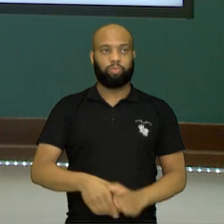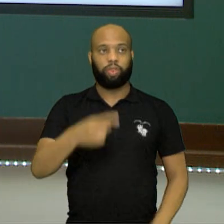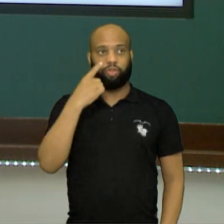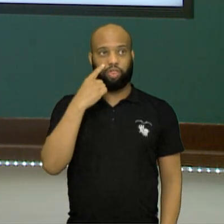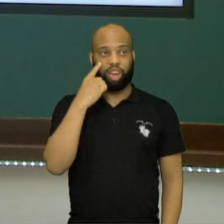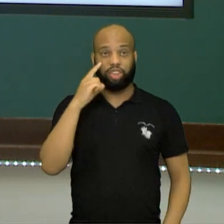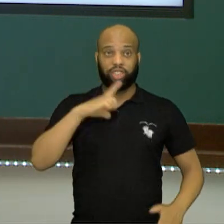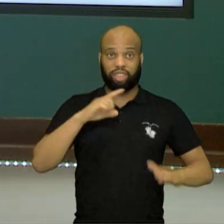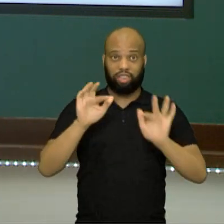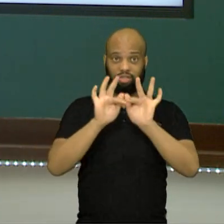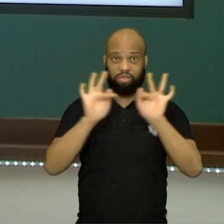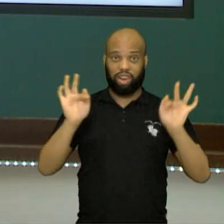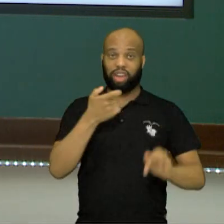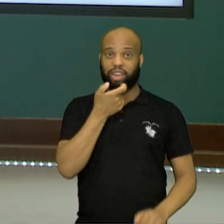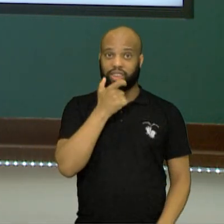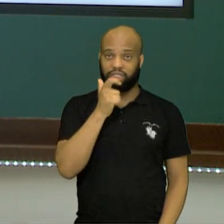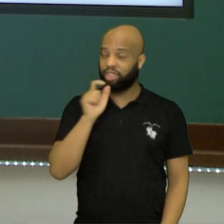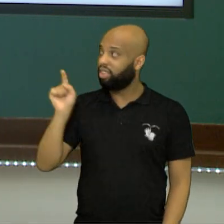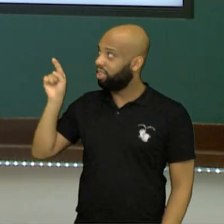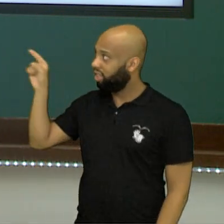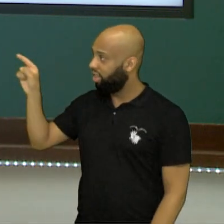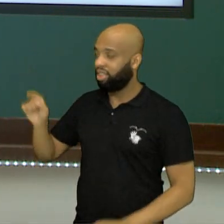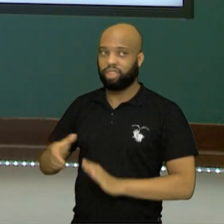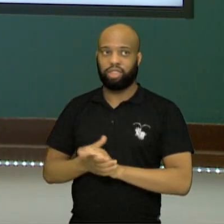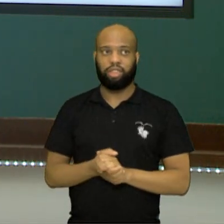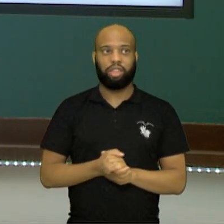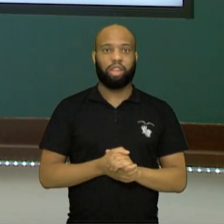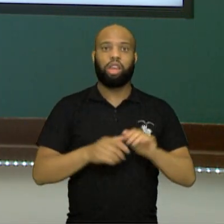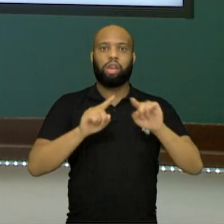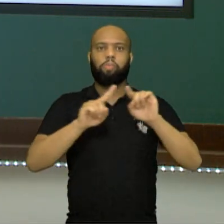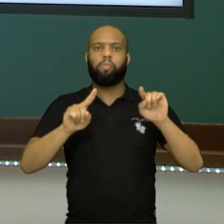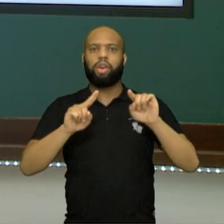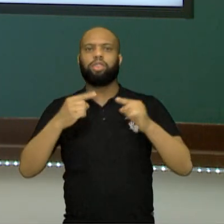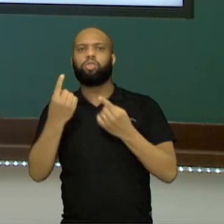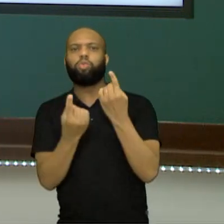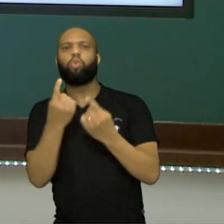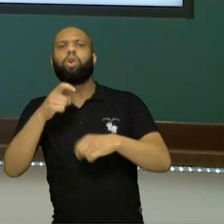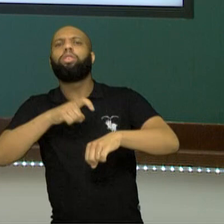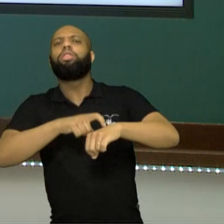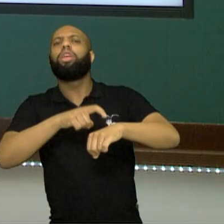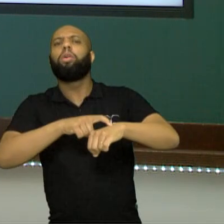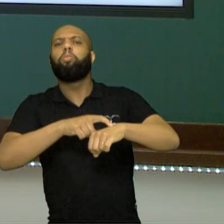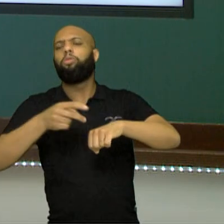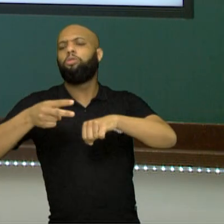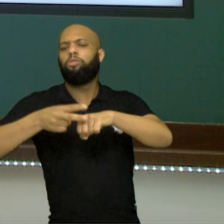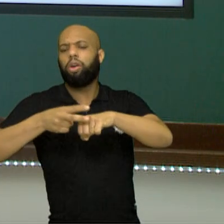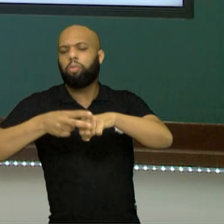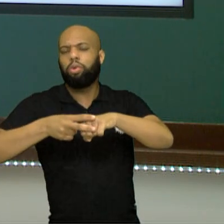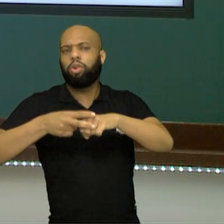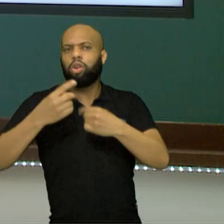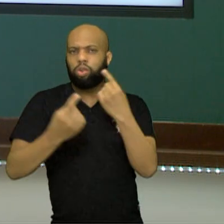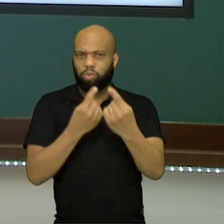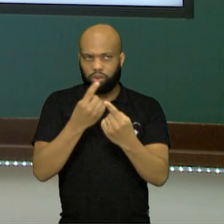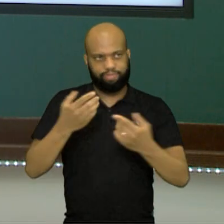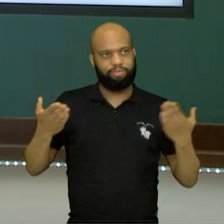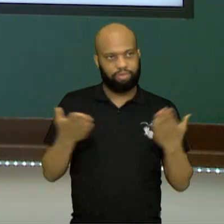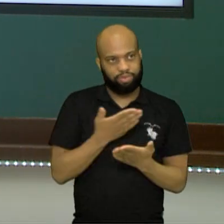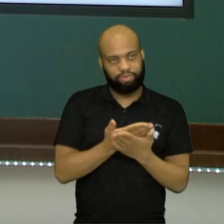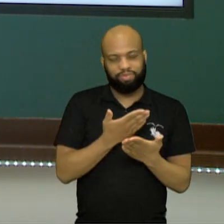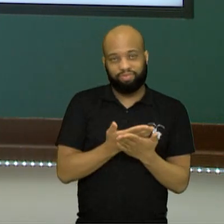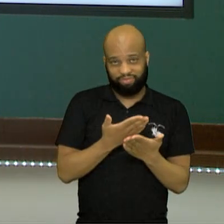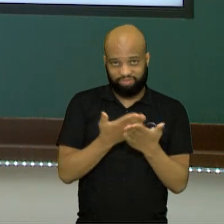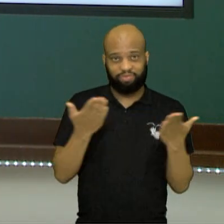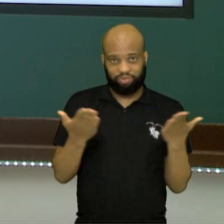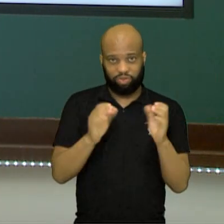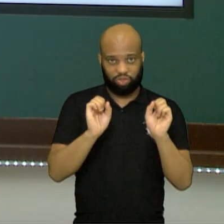road will get you there está em qual tempo verbal? É exatamente o tempo verbal que a gente está estudando nessa